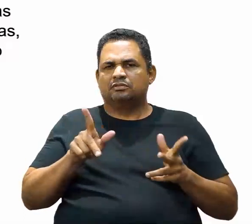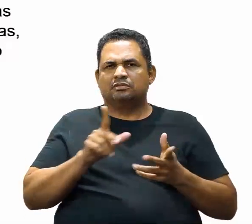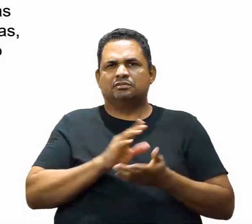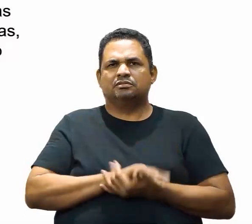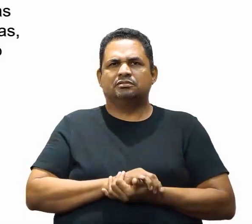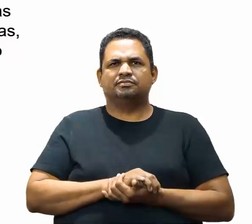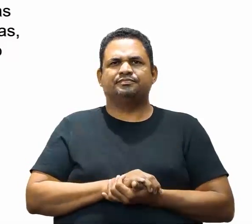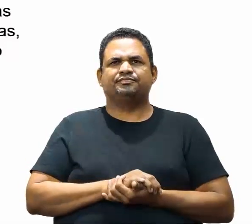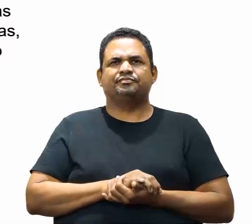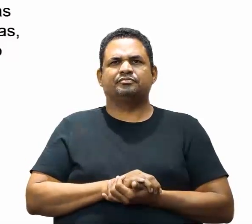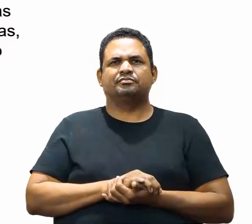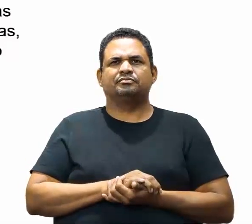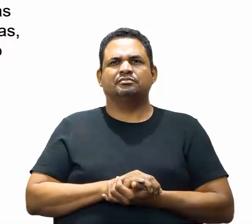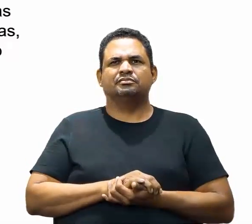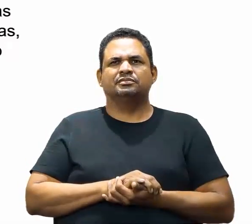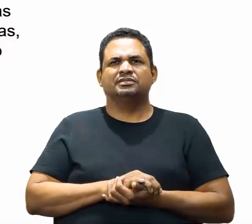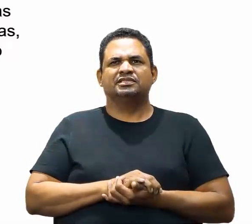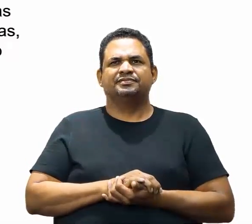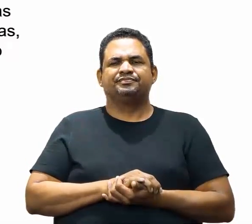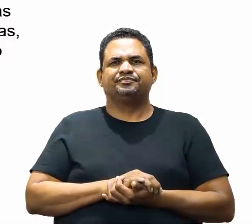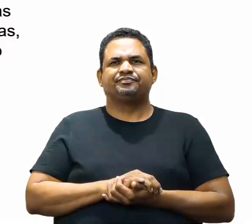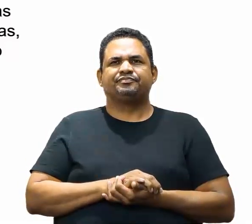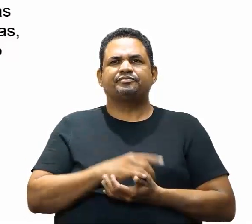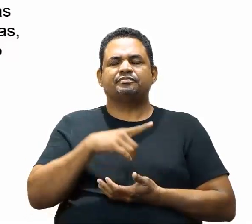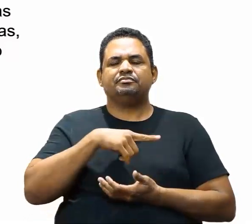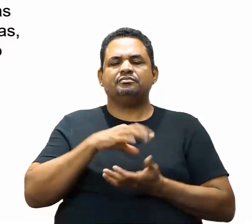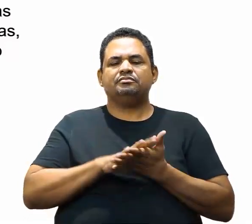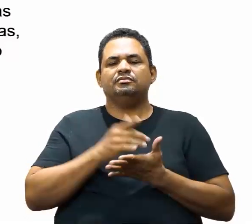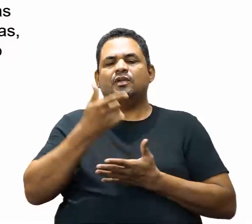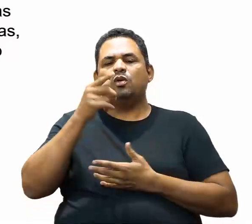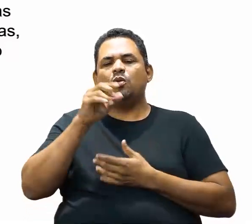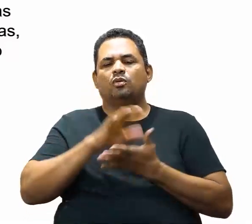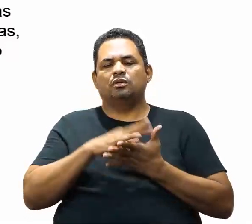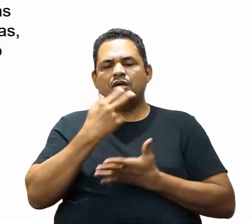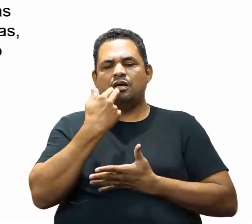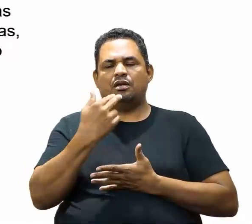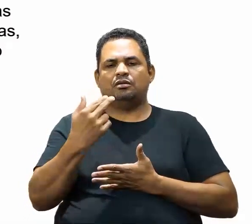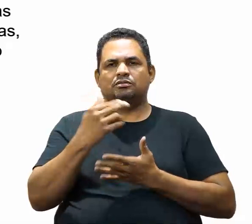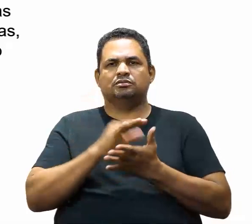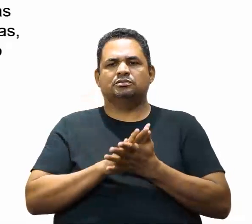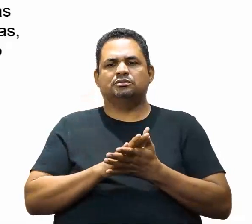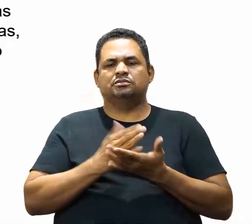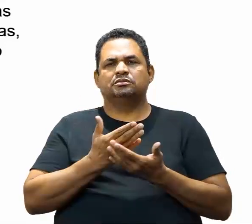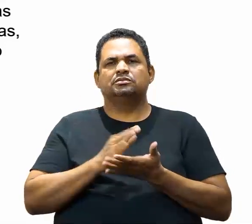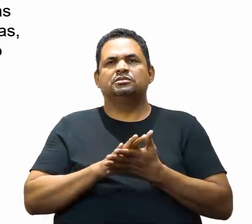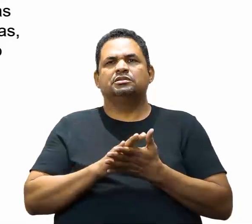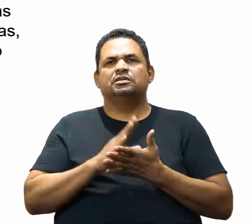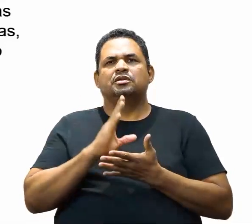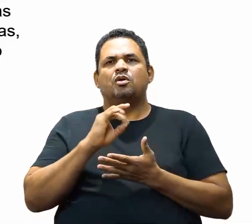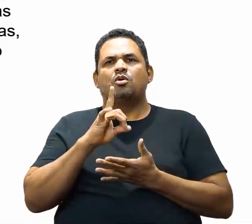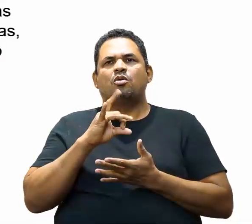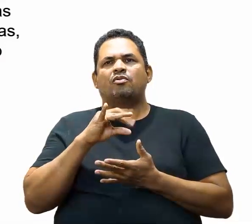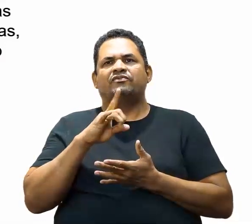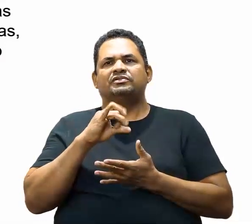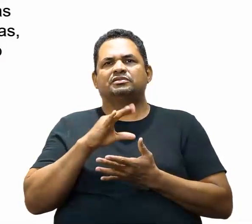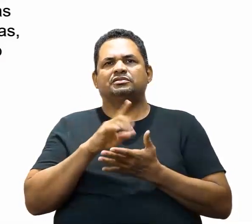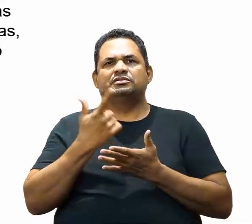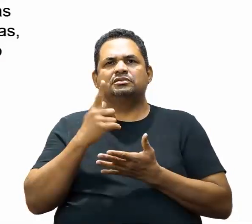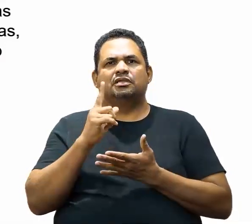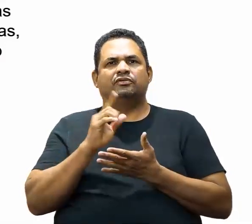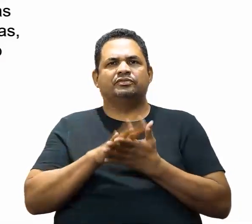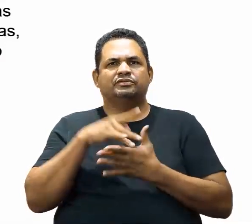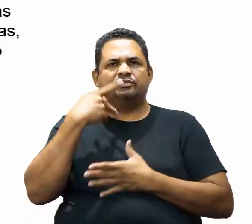Isso mesmo. E aí existe ali outras línguas que elas são chamadas de cooficiais e são ou não oficiais